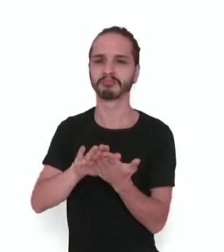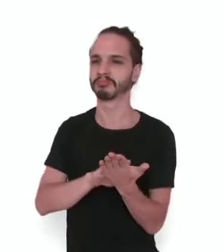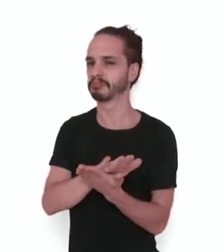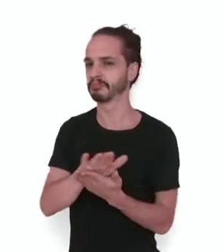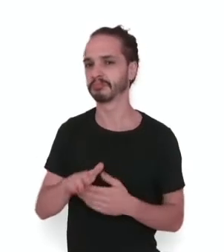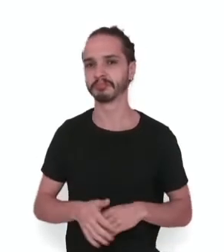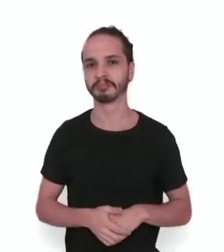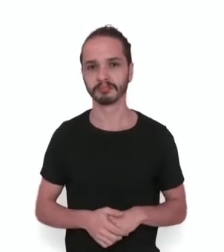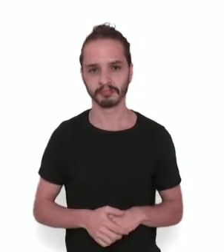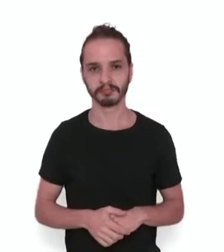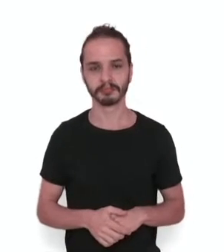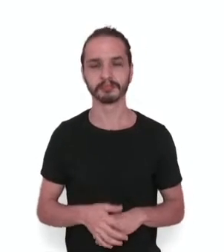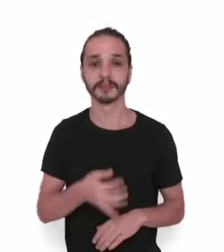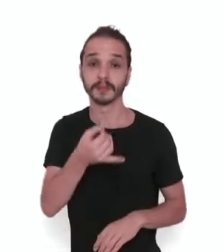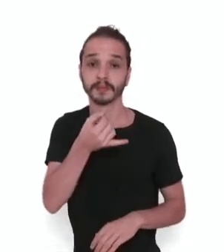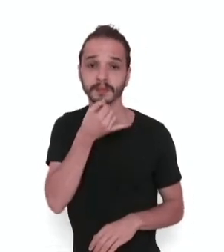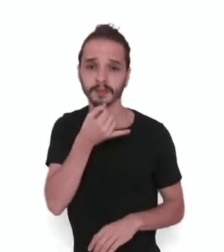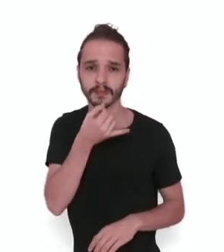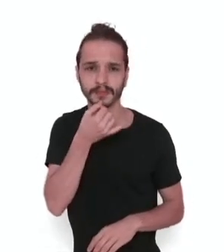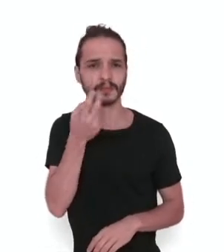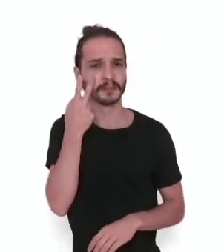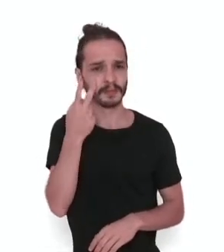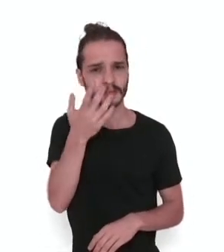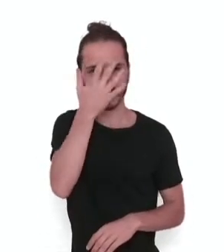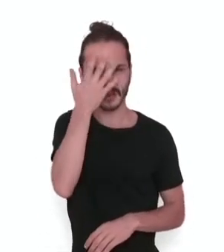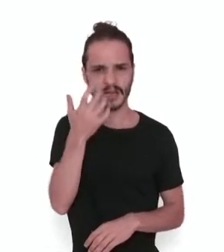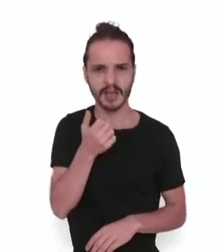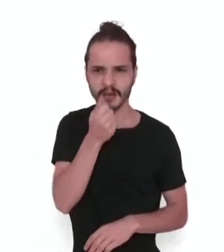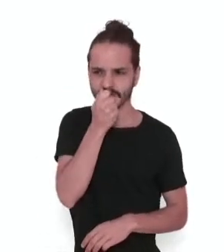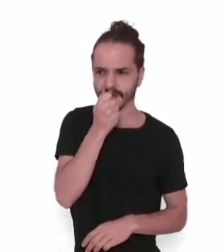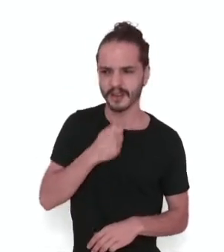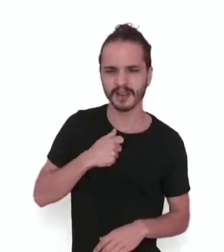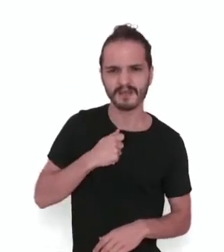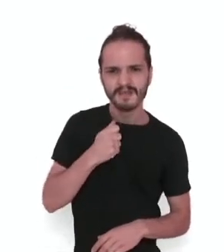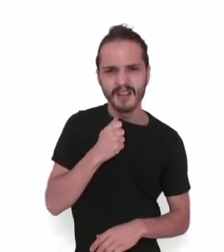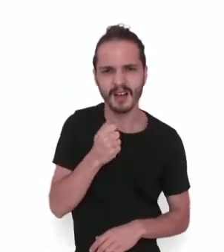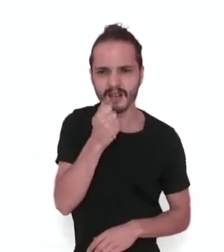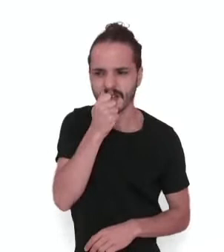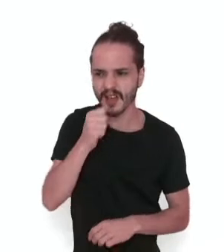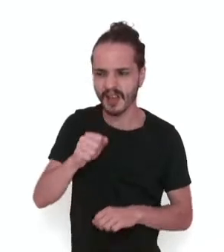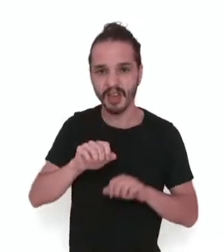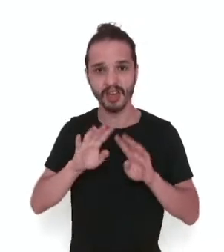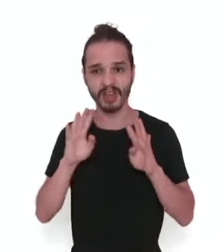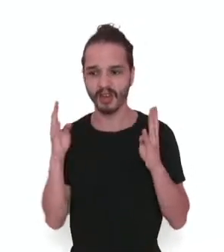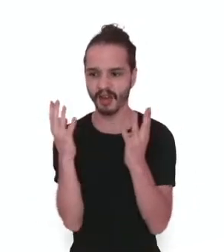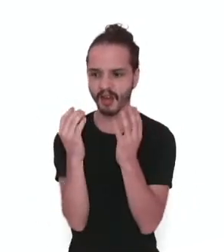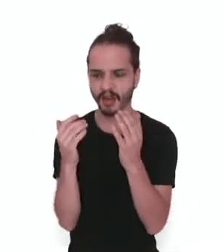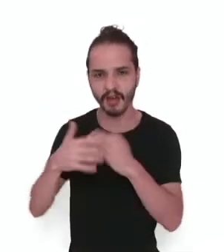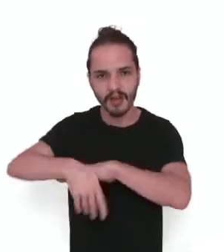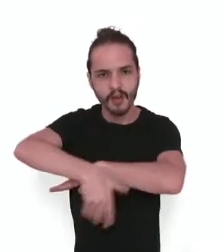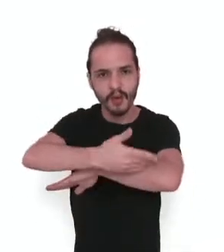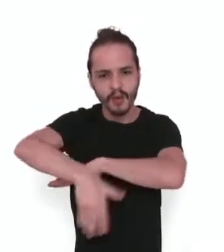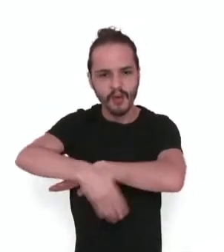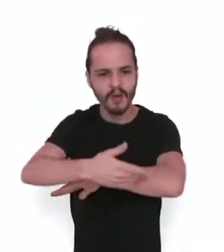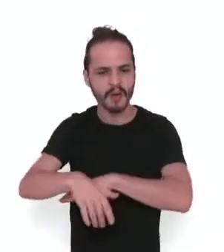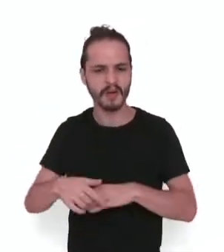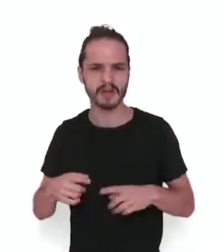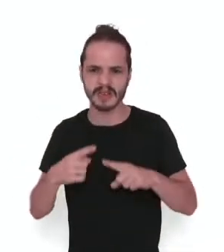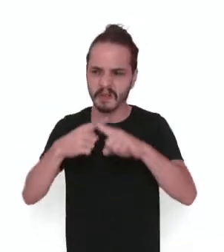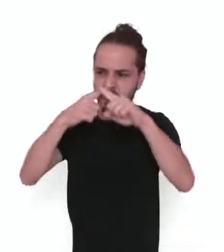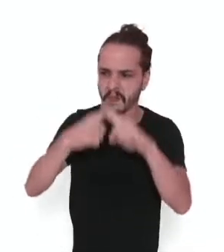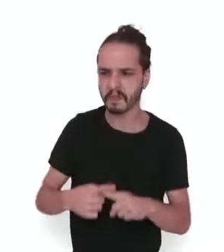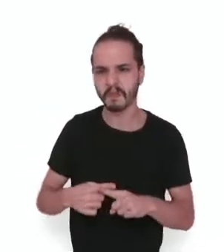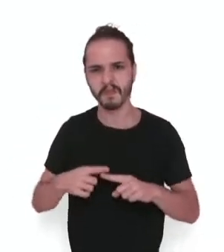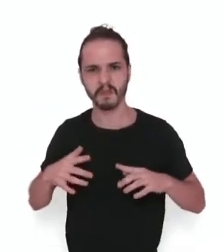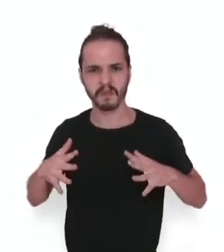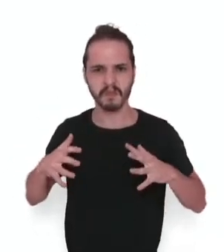repressão. É triste ver torcedores transformarem as imediações dos estádios em campos de batalha, em guerras